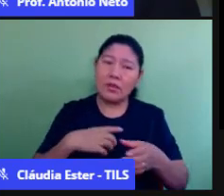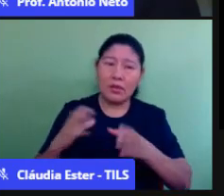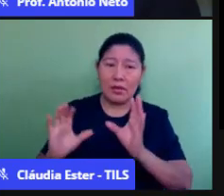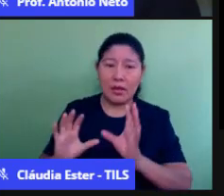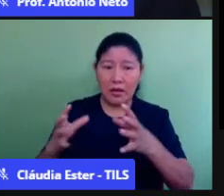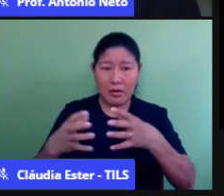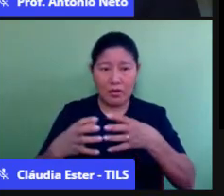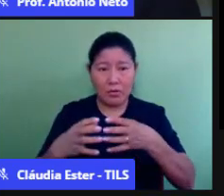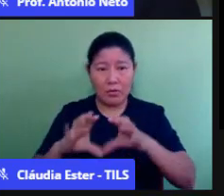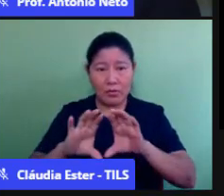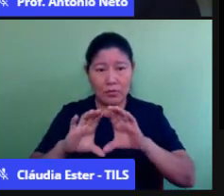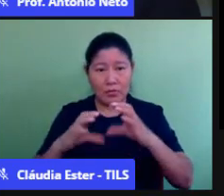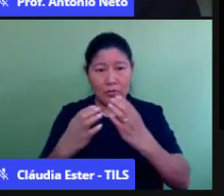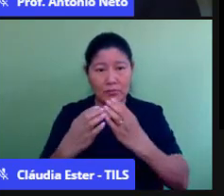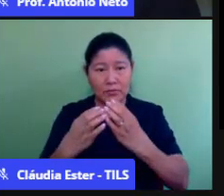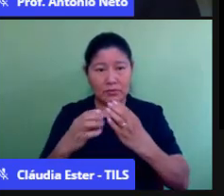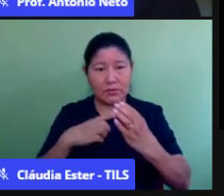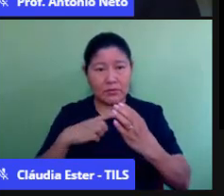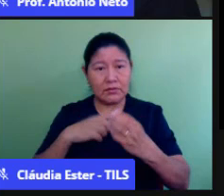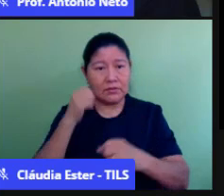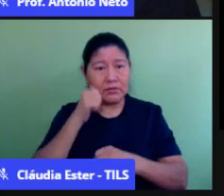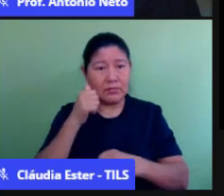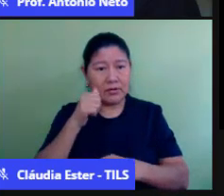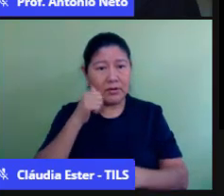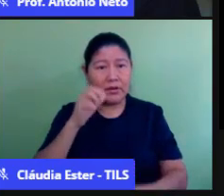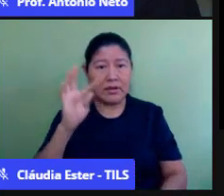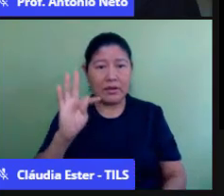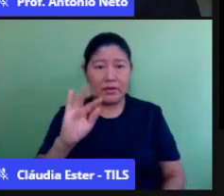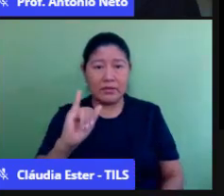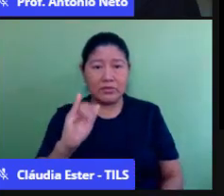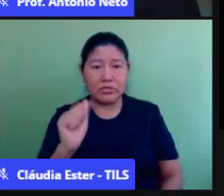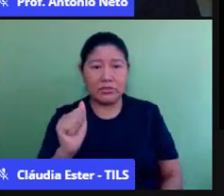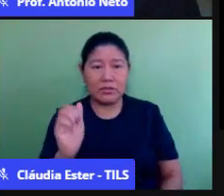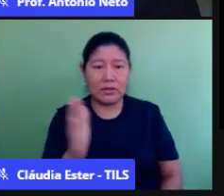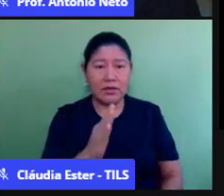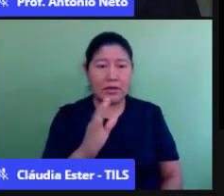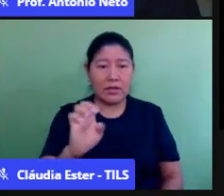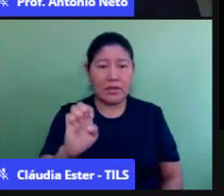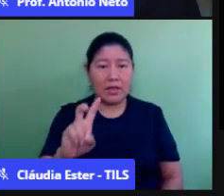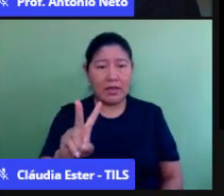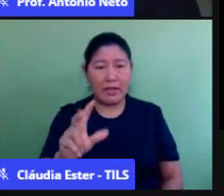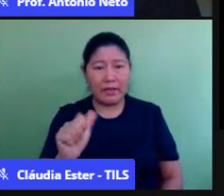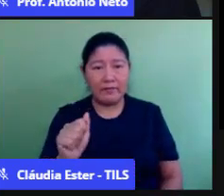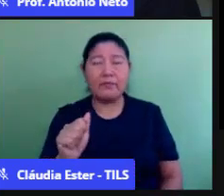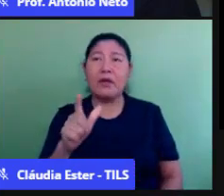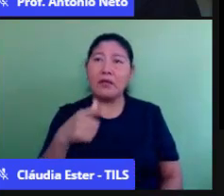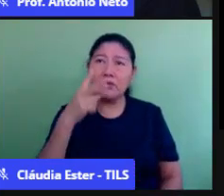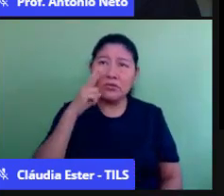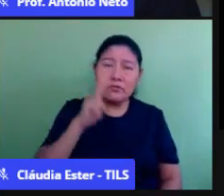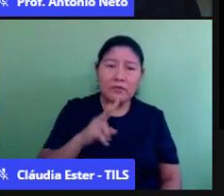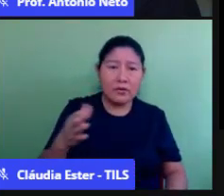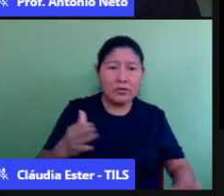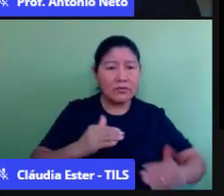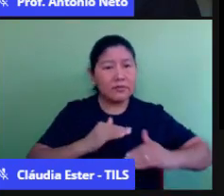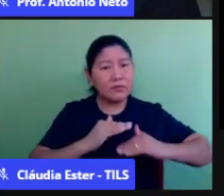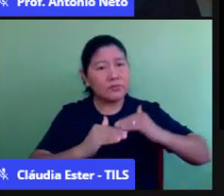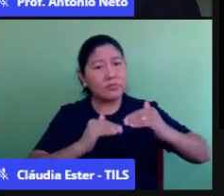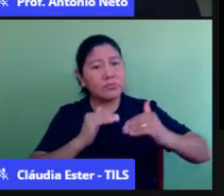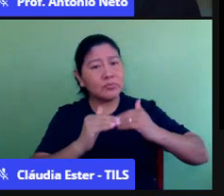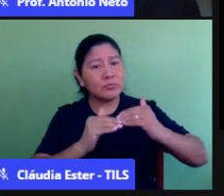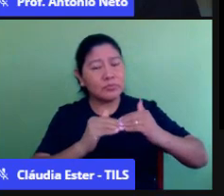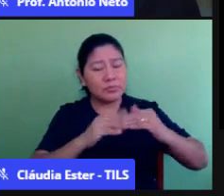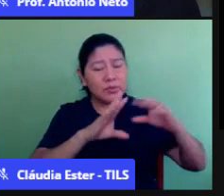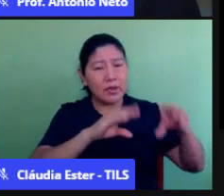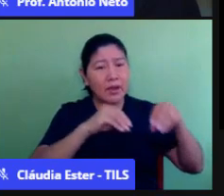momentos a gente vai tendo aí desse crescimento, dessa migração, como a questão da vinda